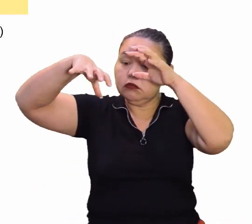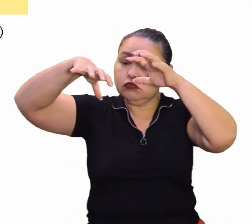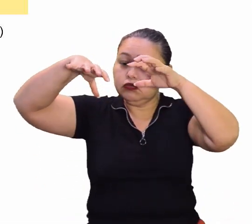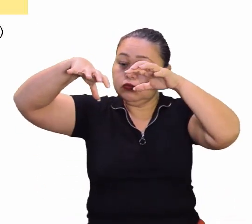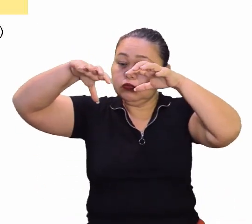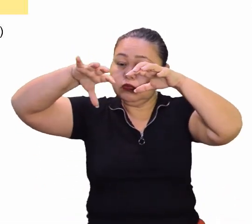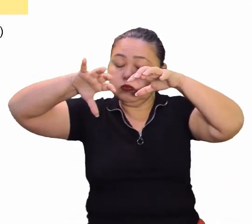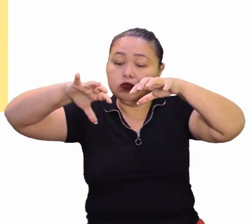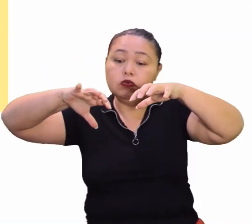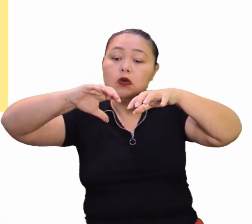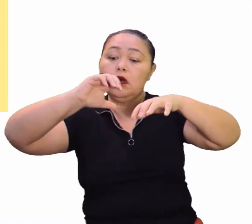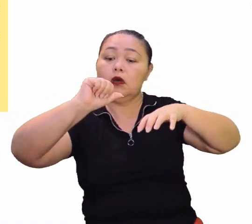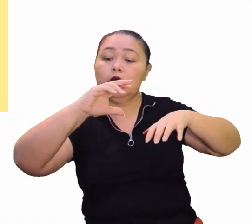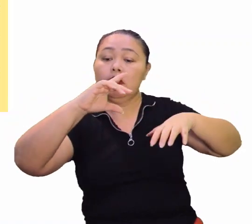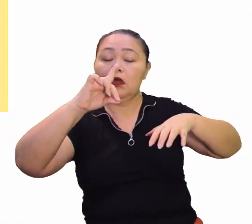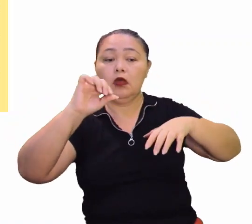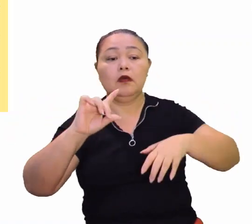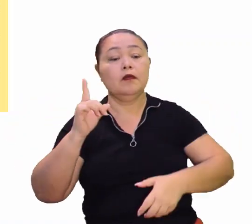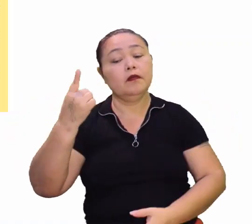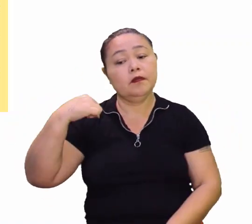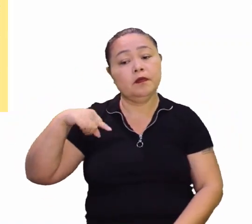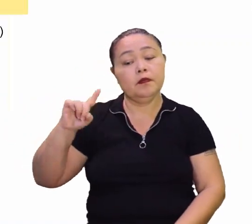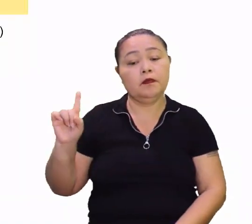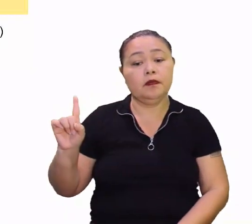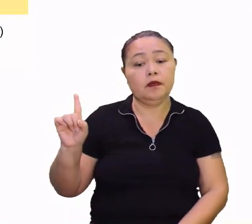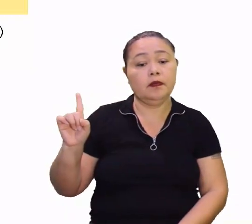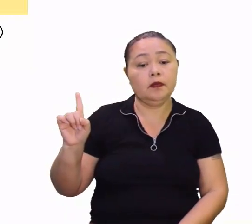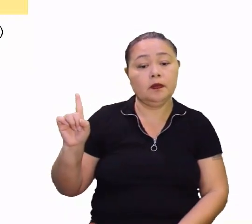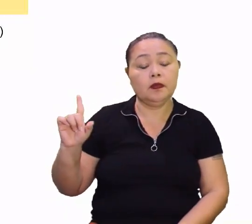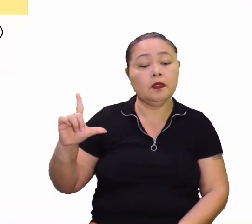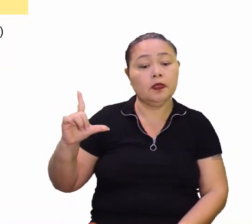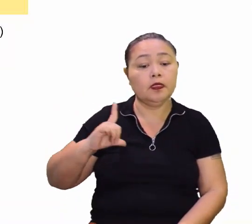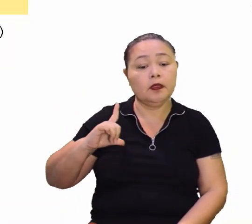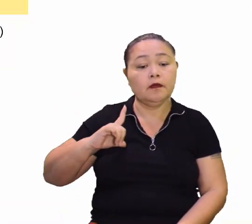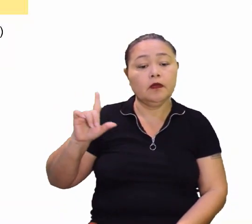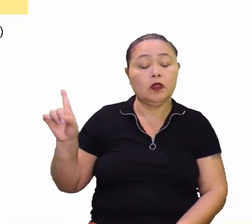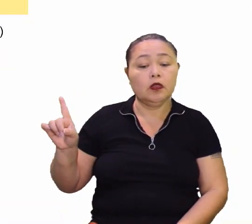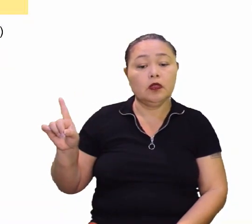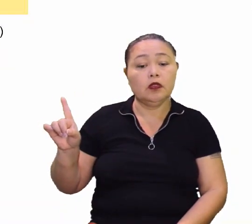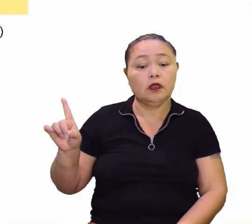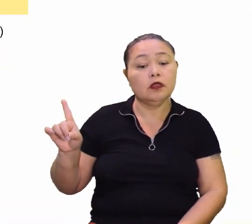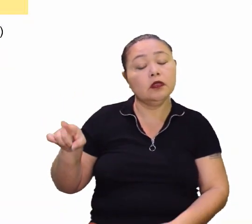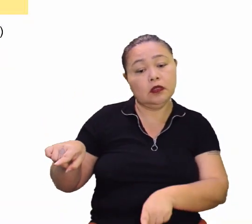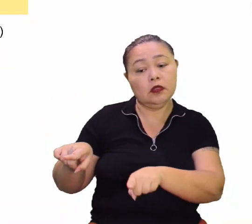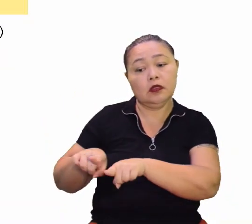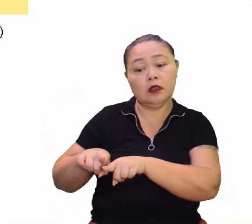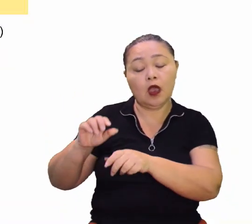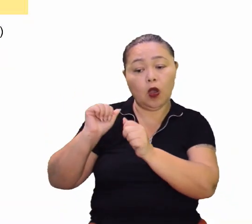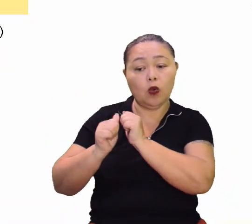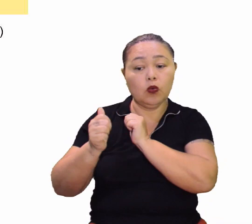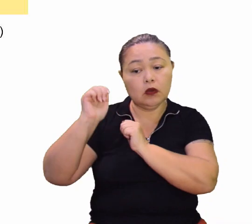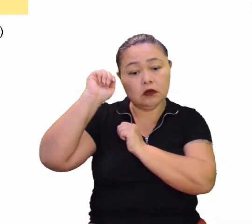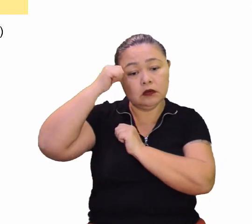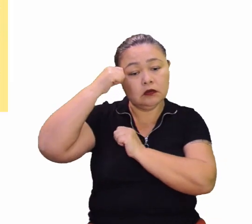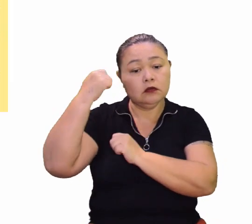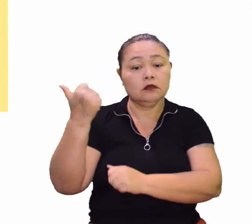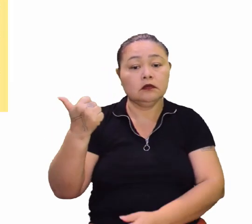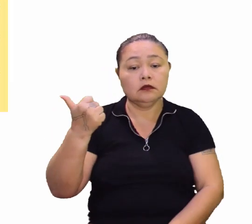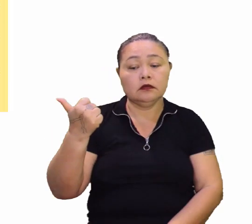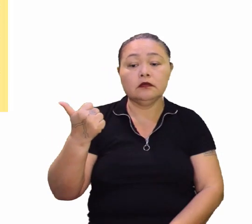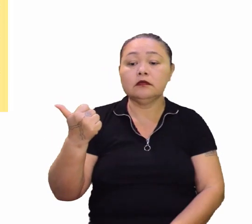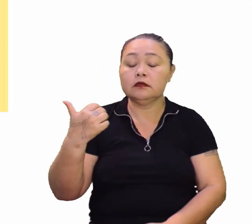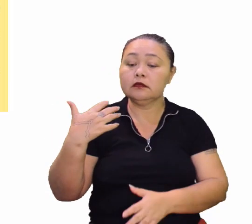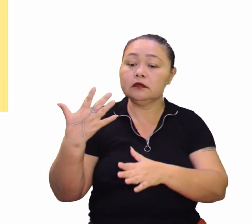chuva ácida, certo? Volta um pouquinho lá, professor Jorge. Nós temos aqui também, ó, além da utilização na primeira